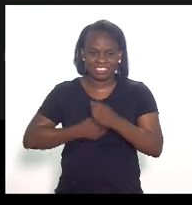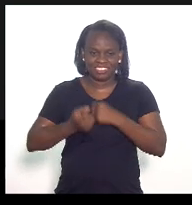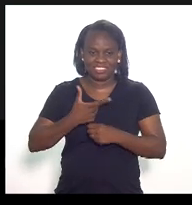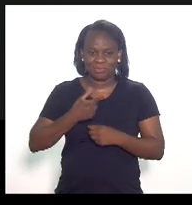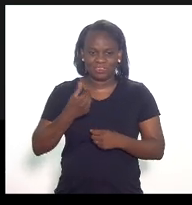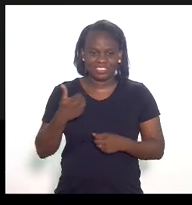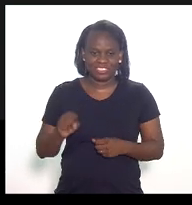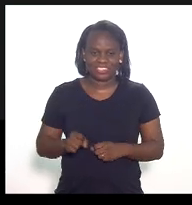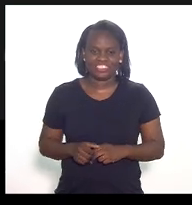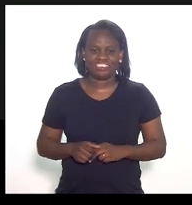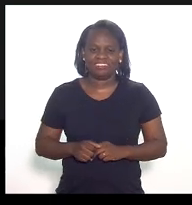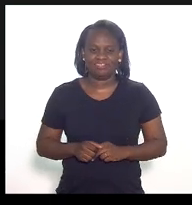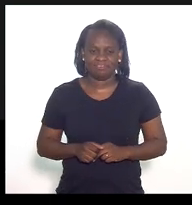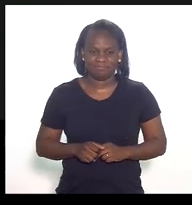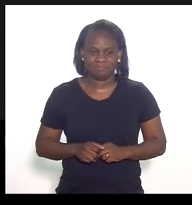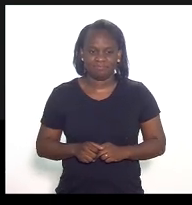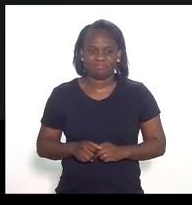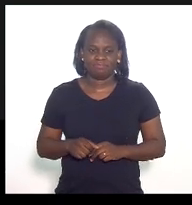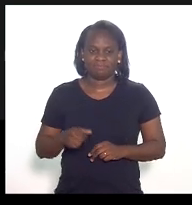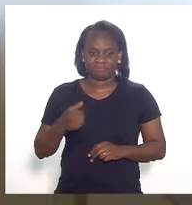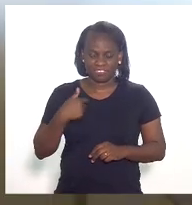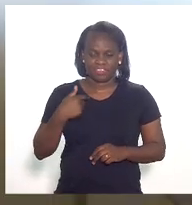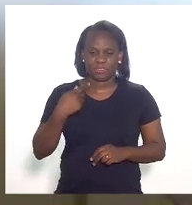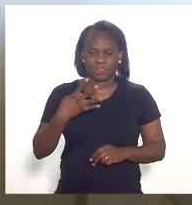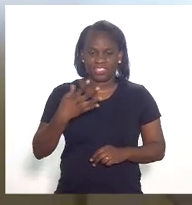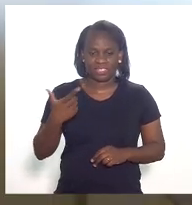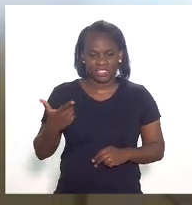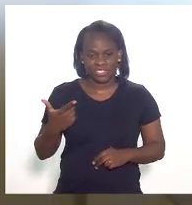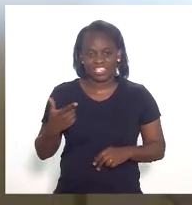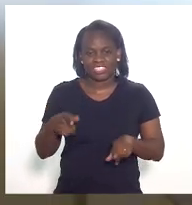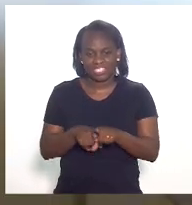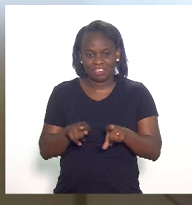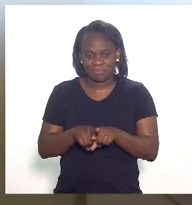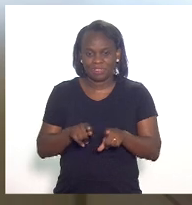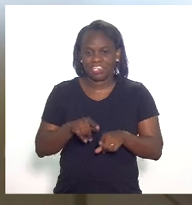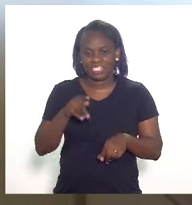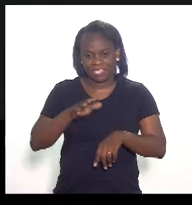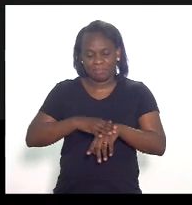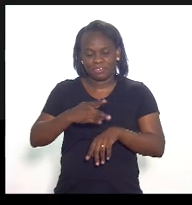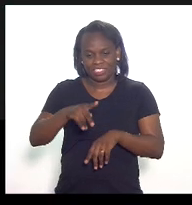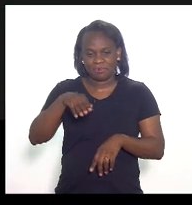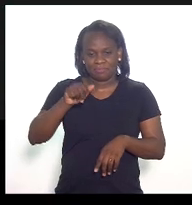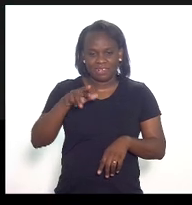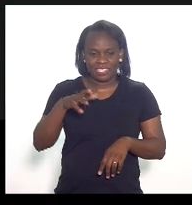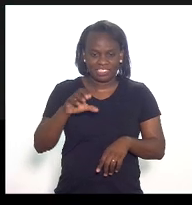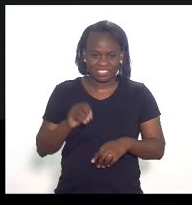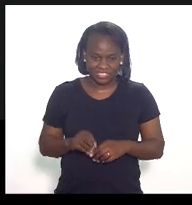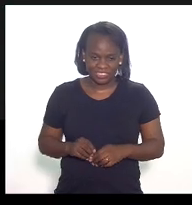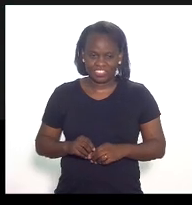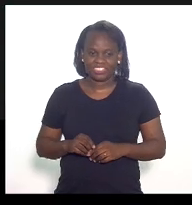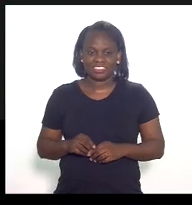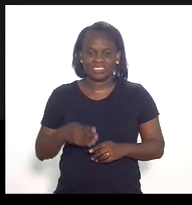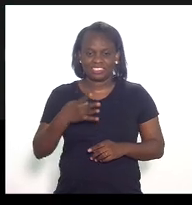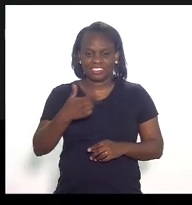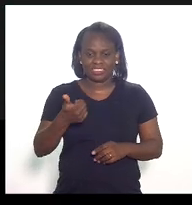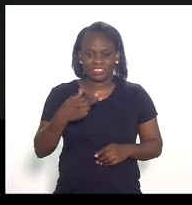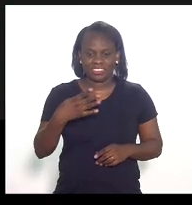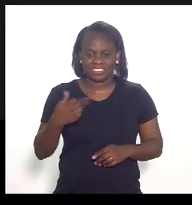2018. Presidente. O 41 e o 42 também são do Márcio Pacheco. O 41,